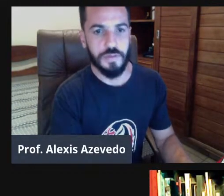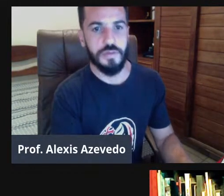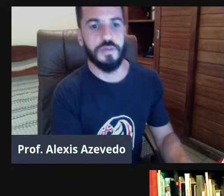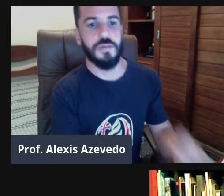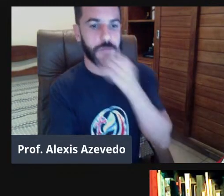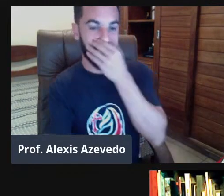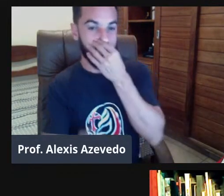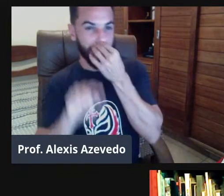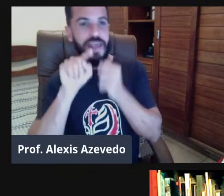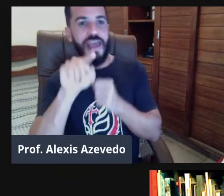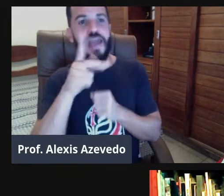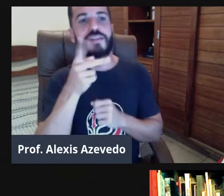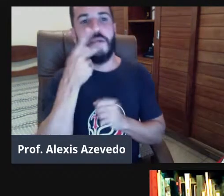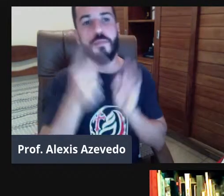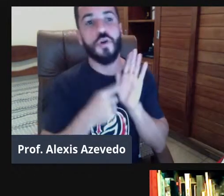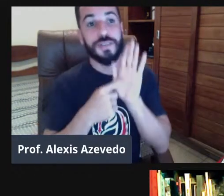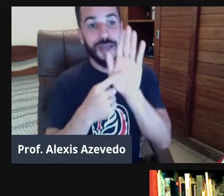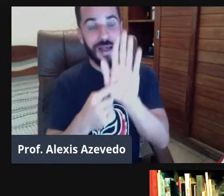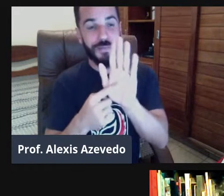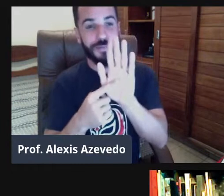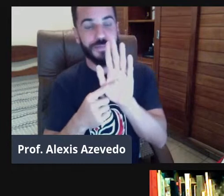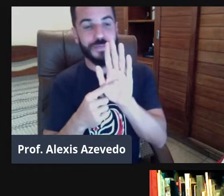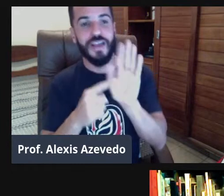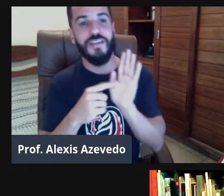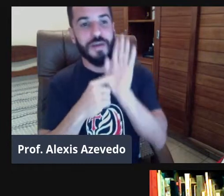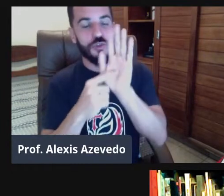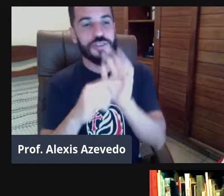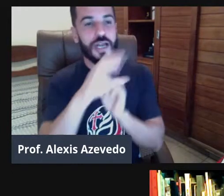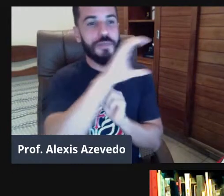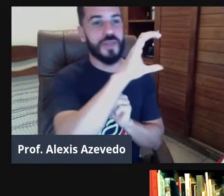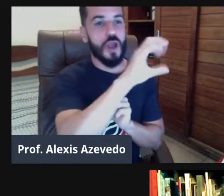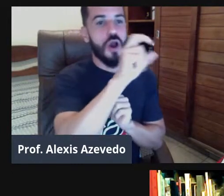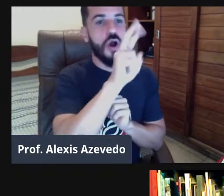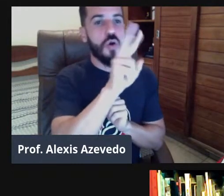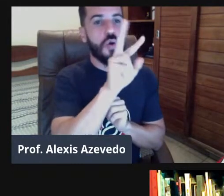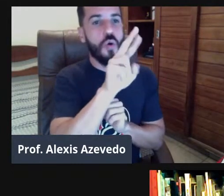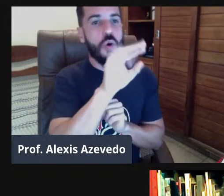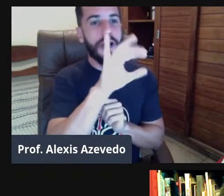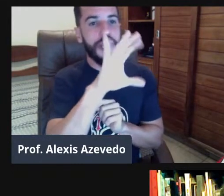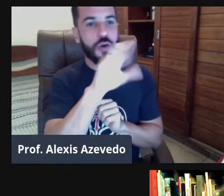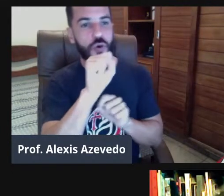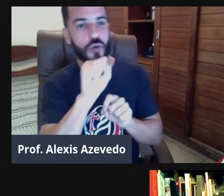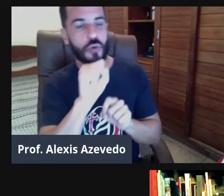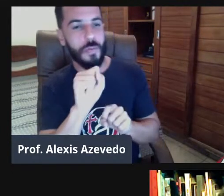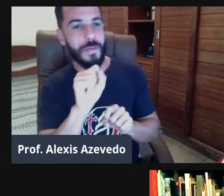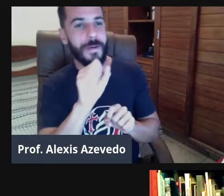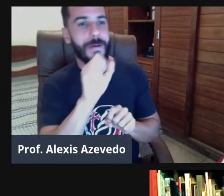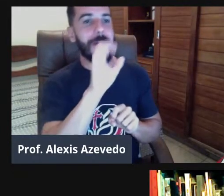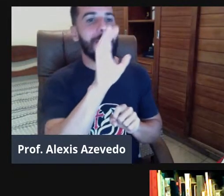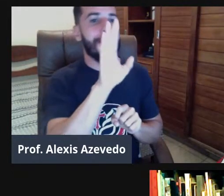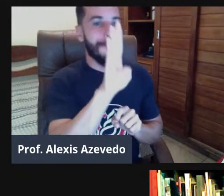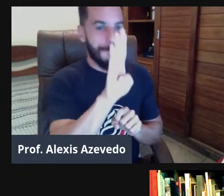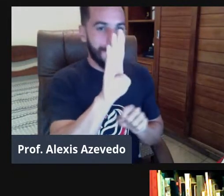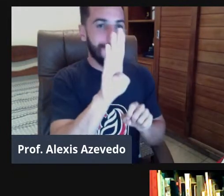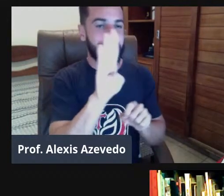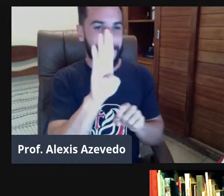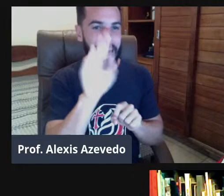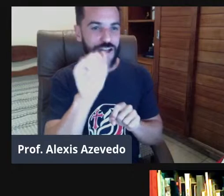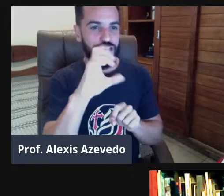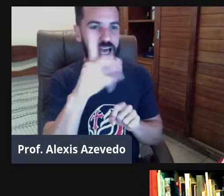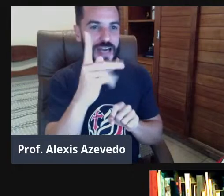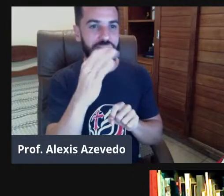se quiser interferir, a diretora e tal, fiquem à vontade. Né? Então, a princípio, eu